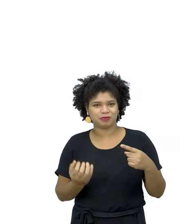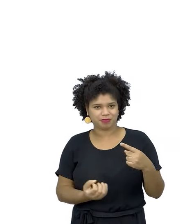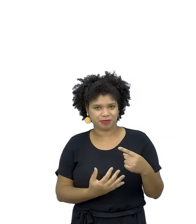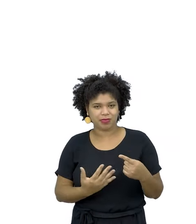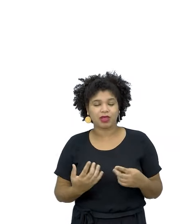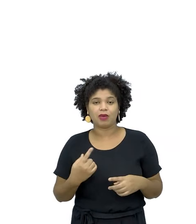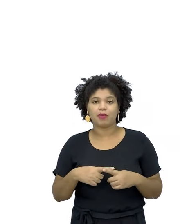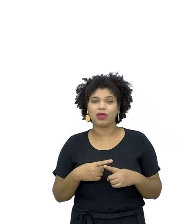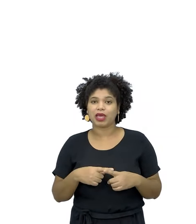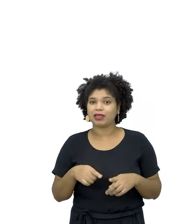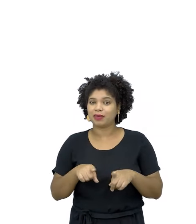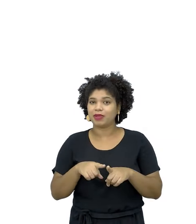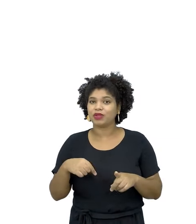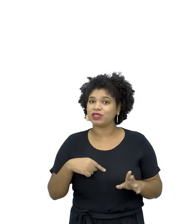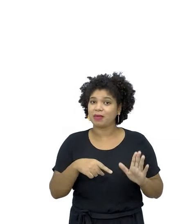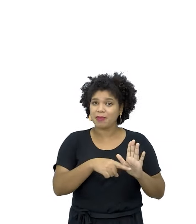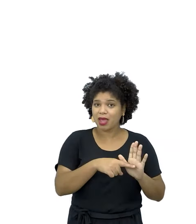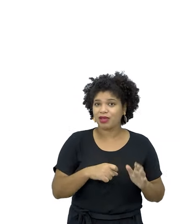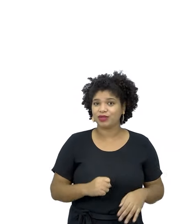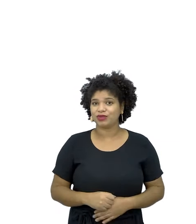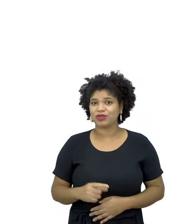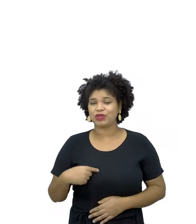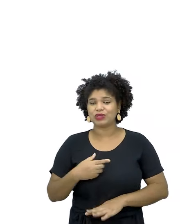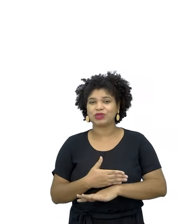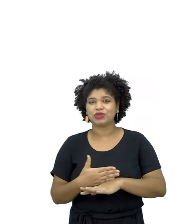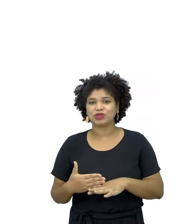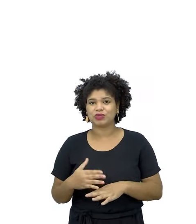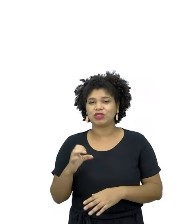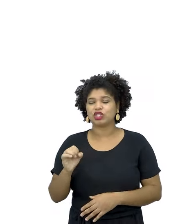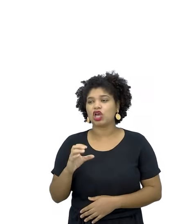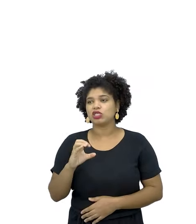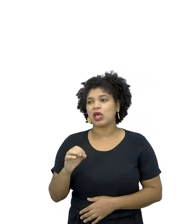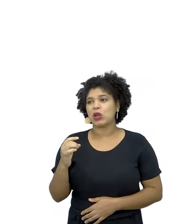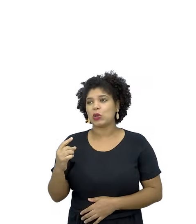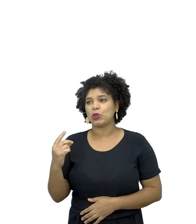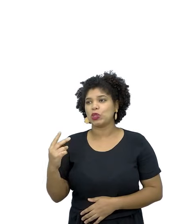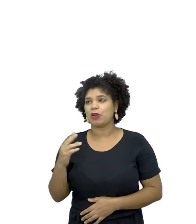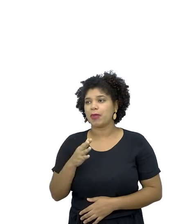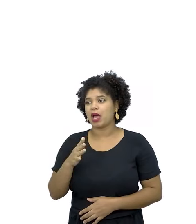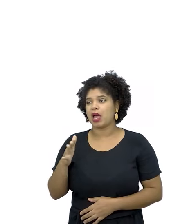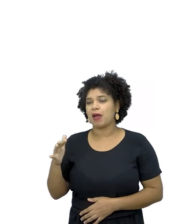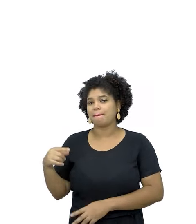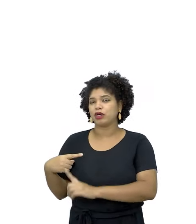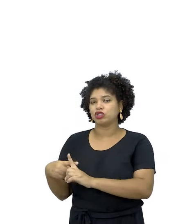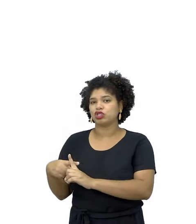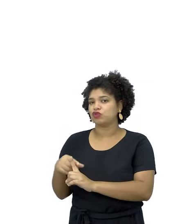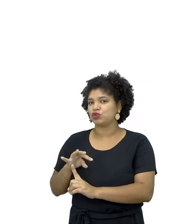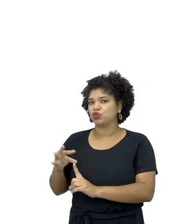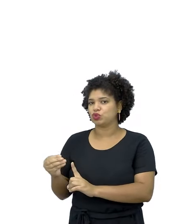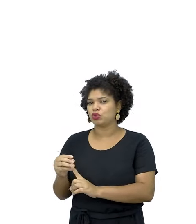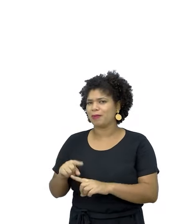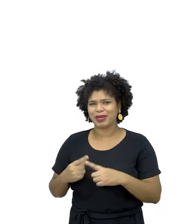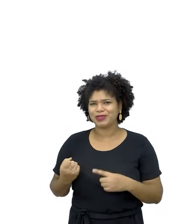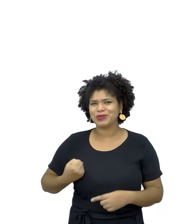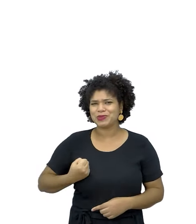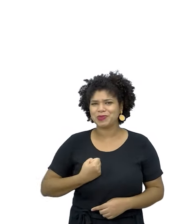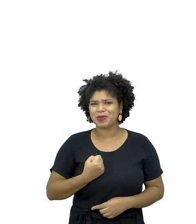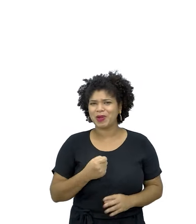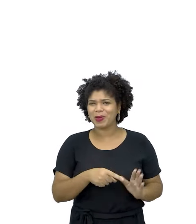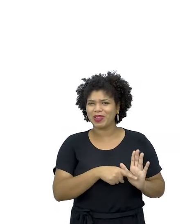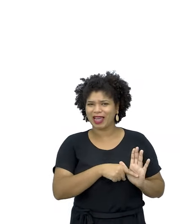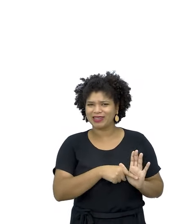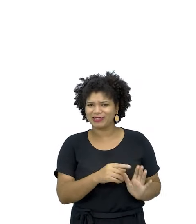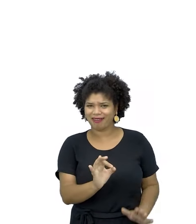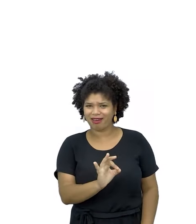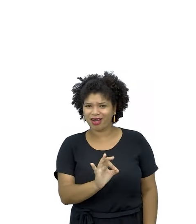parte positiva quanto a parte negativa. Vamos colocar tudo isso na mesma panela, no mesmo mexido nosso, para que o aluno